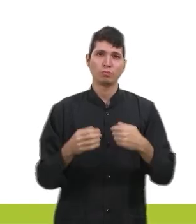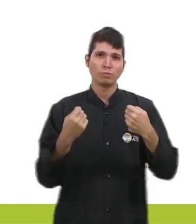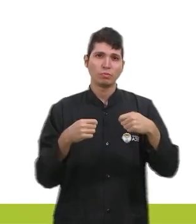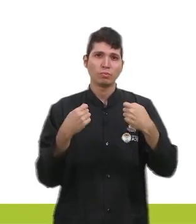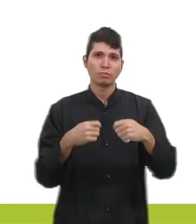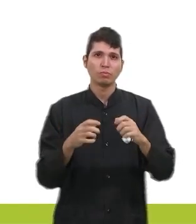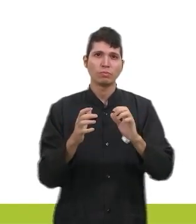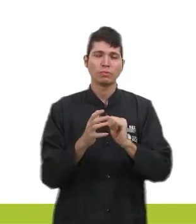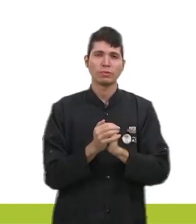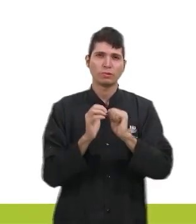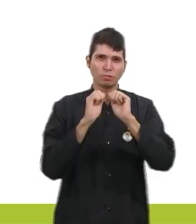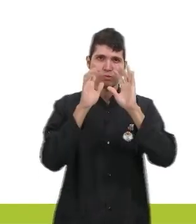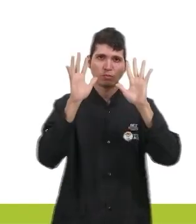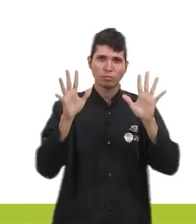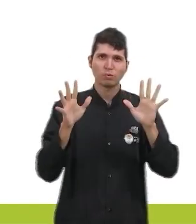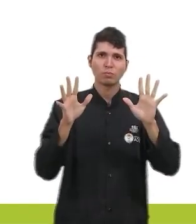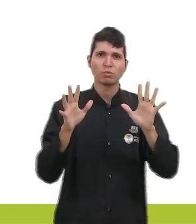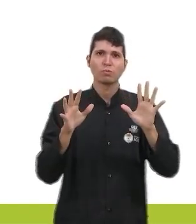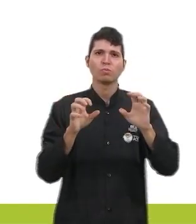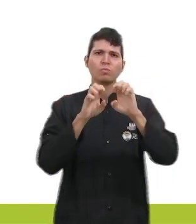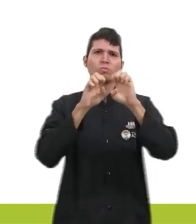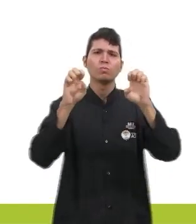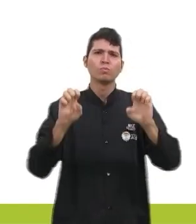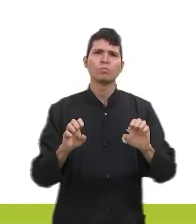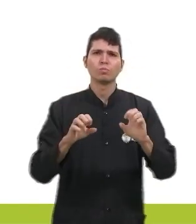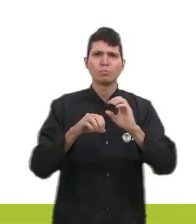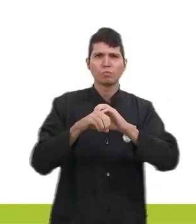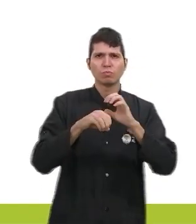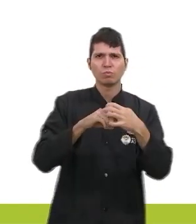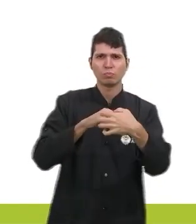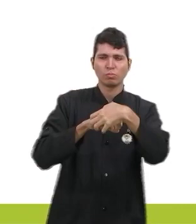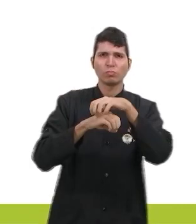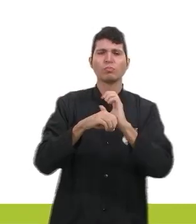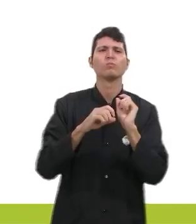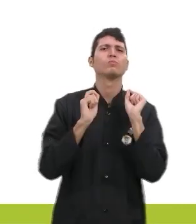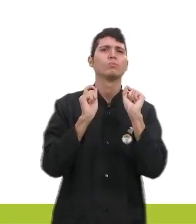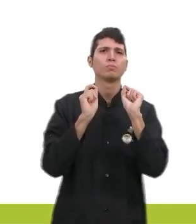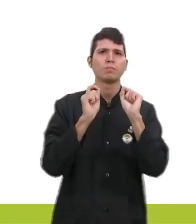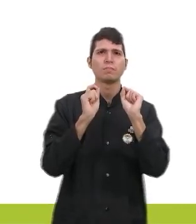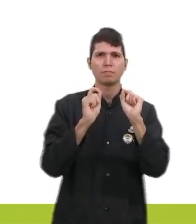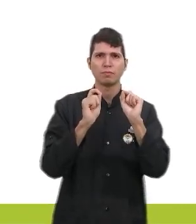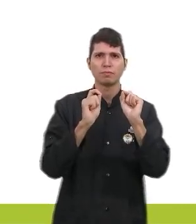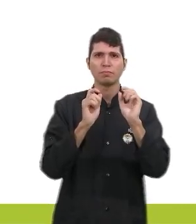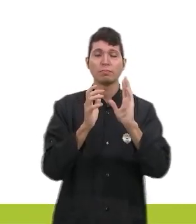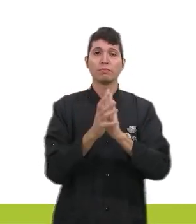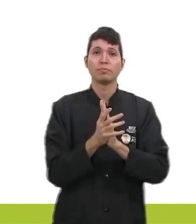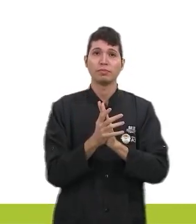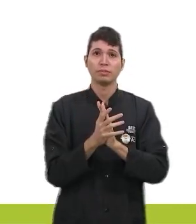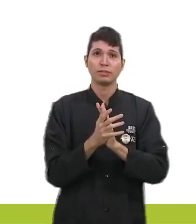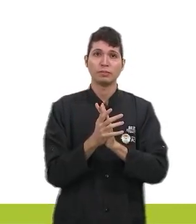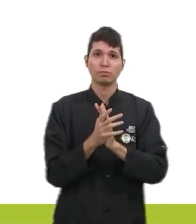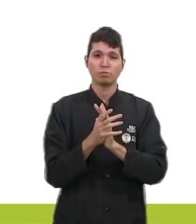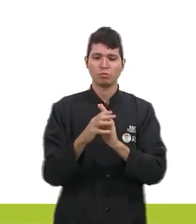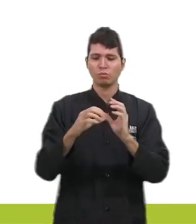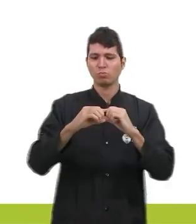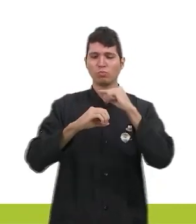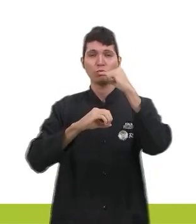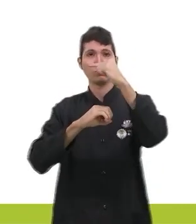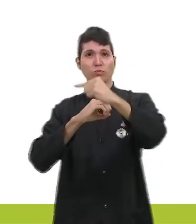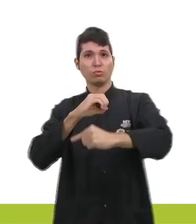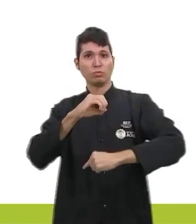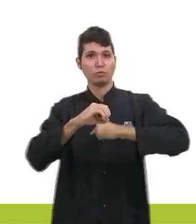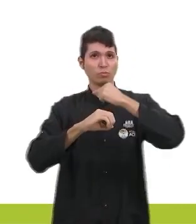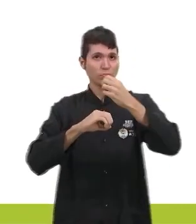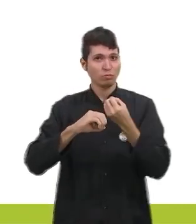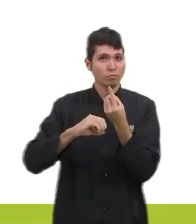é a fórmula molecular. O que é a fórmula molecular? Ela vai indicar a quantidade de átomos de